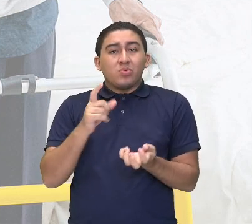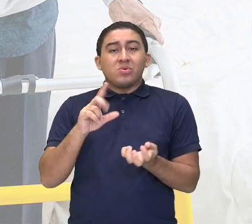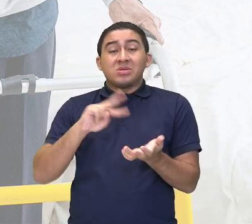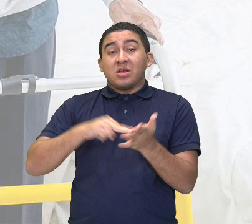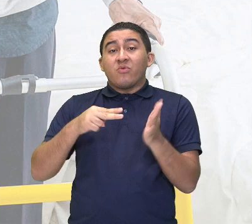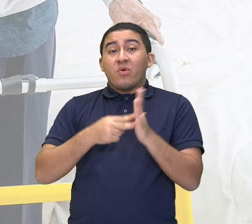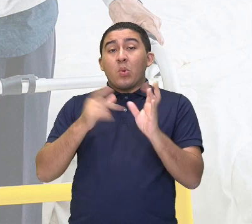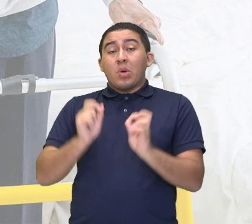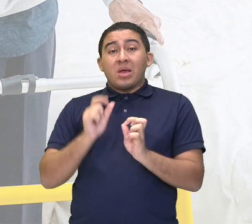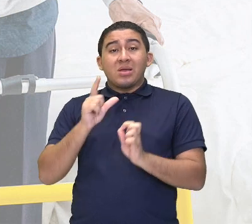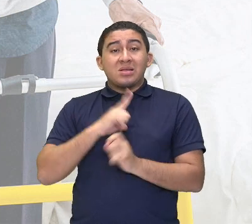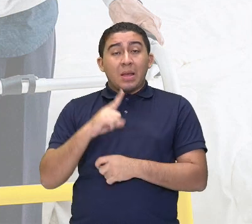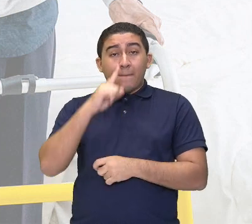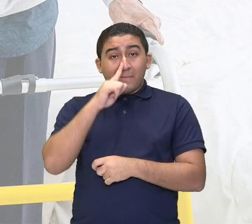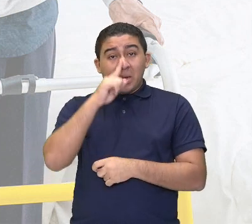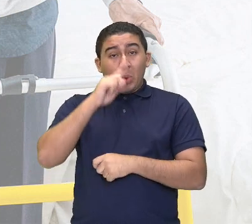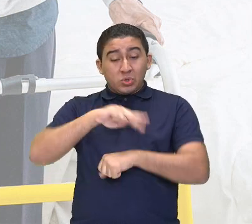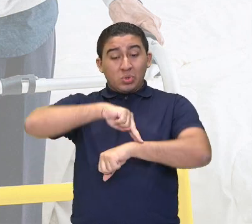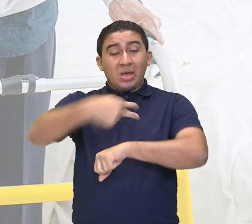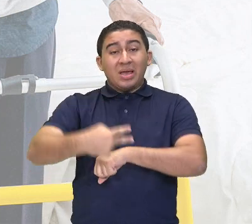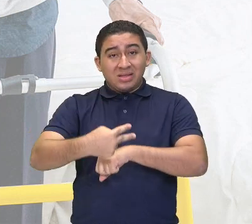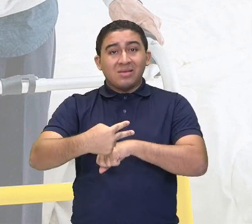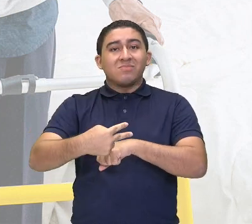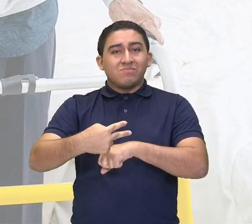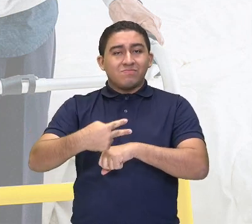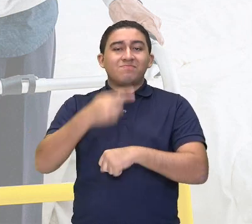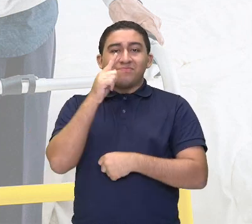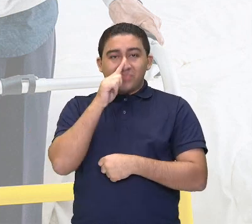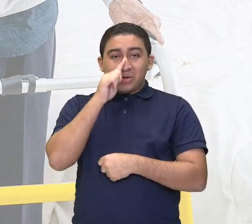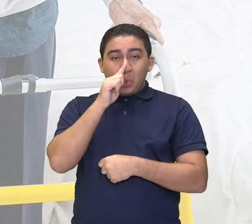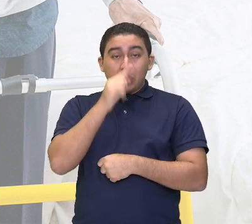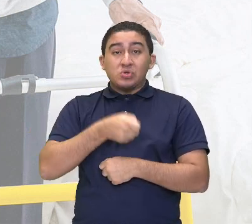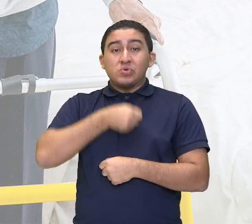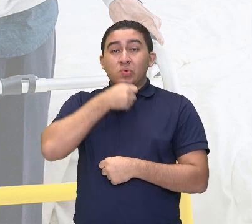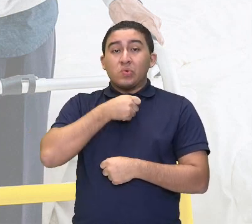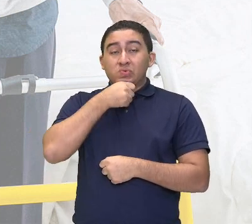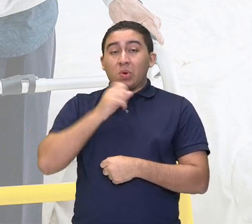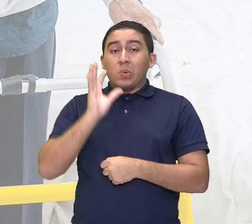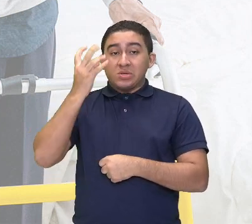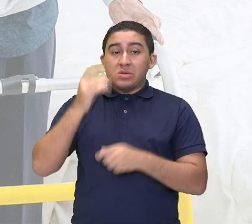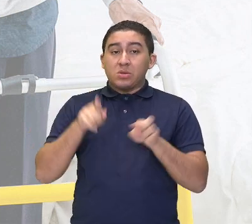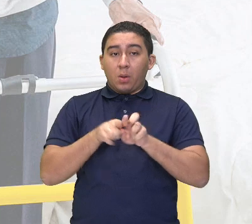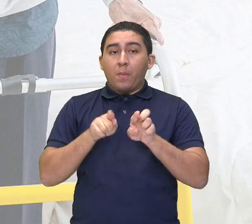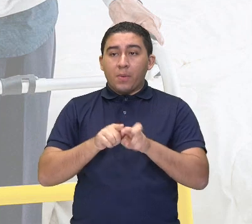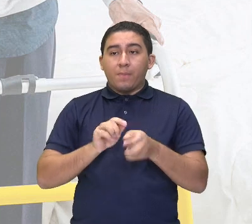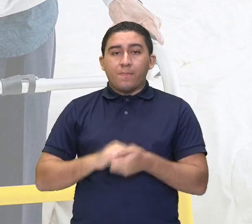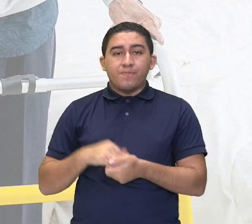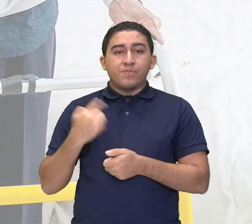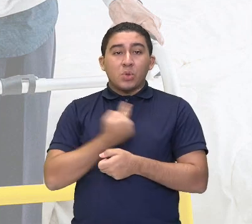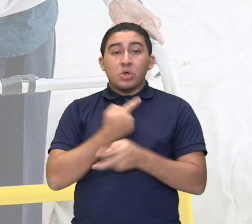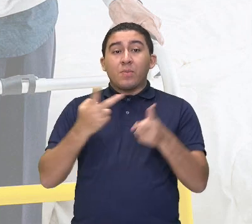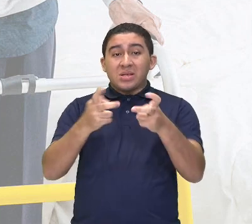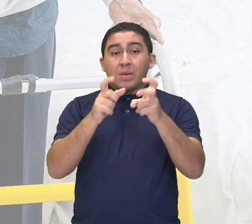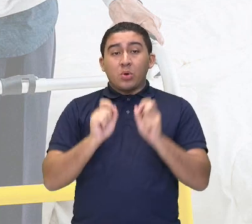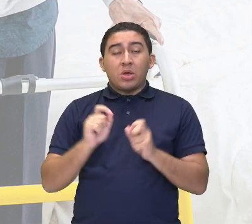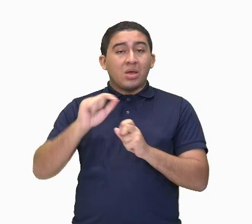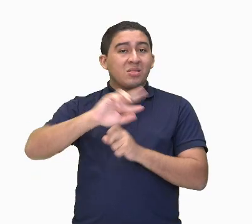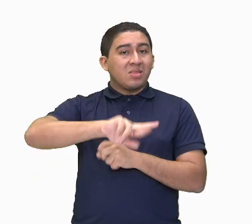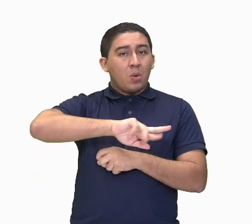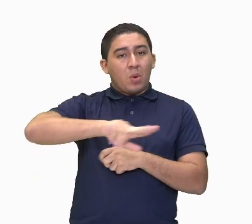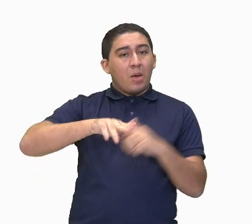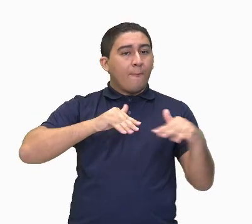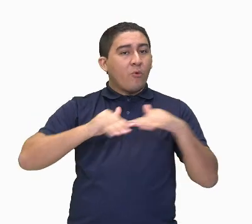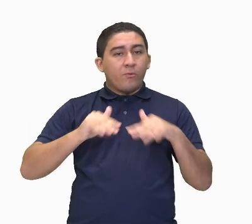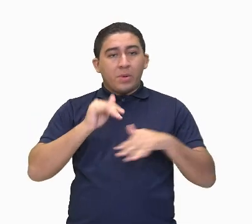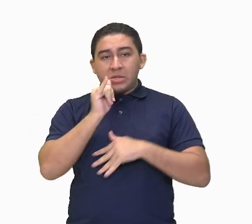muito comum em idosos e muito perigoso também, né? E aí a gente observa aqueles sintomas que não são motores, como na próxima